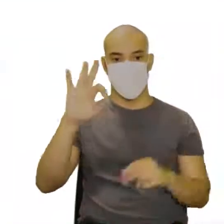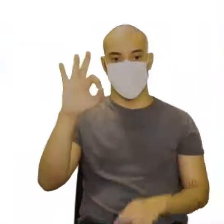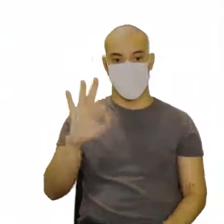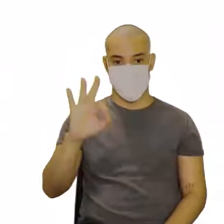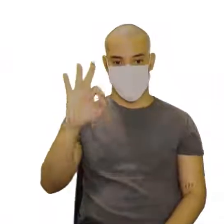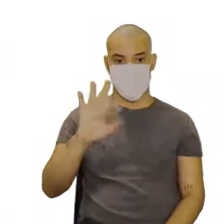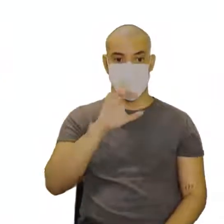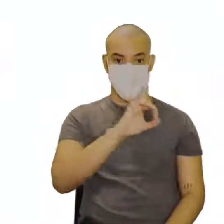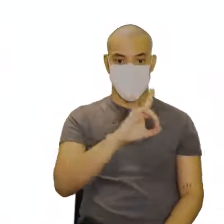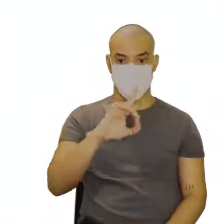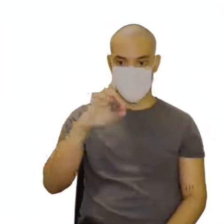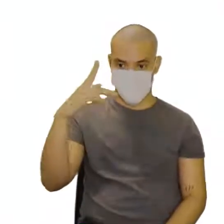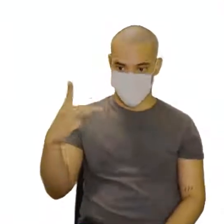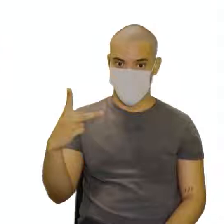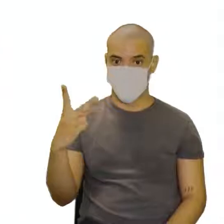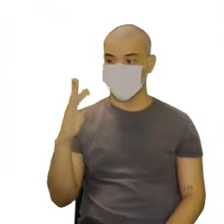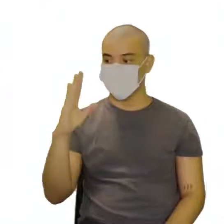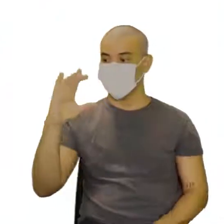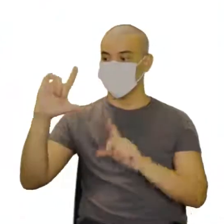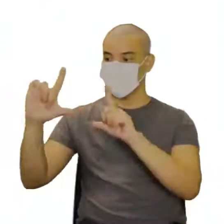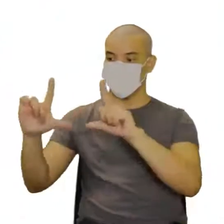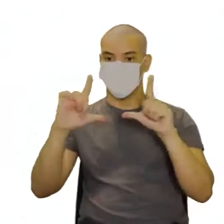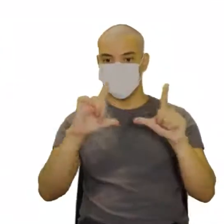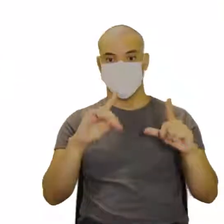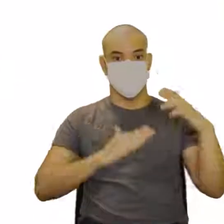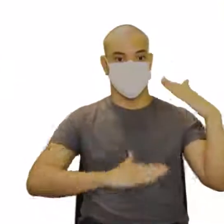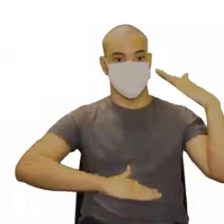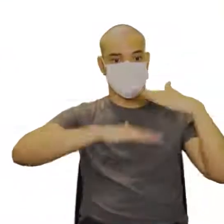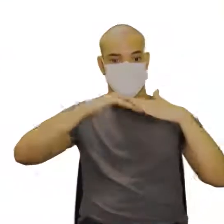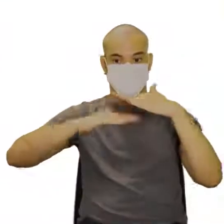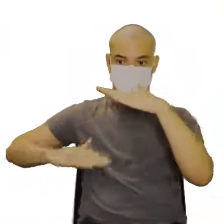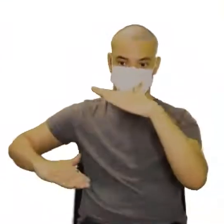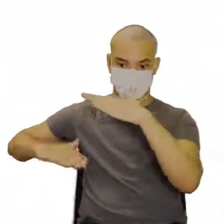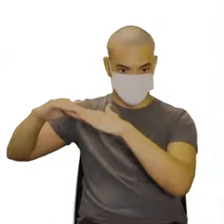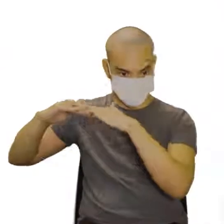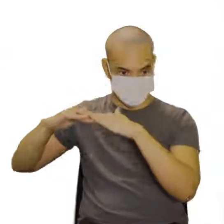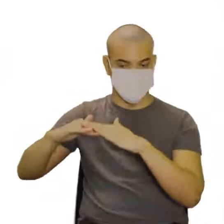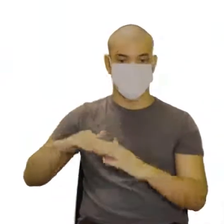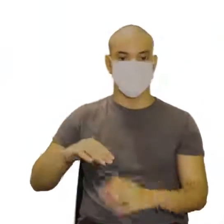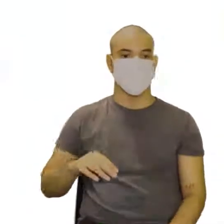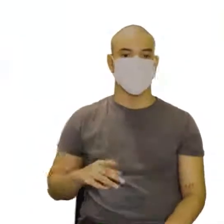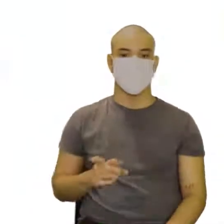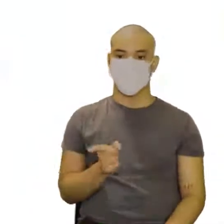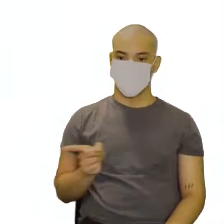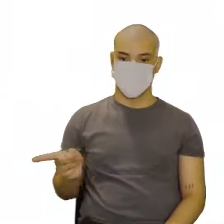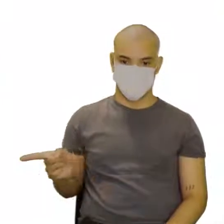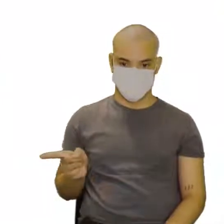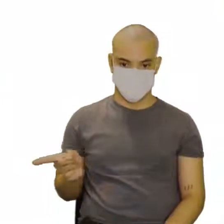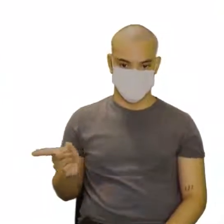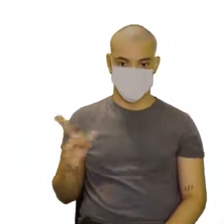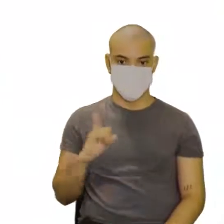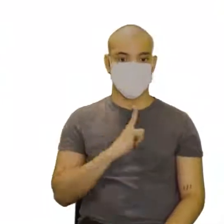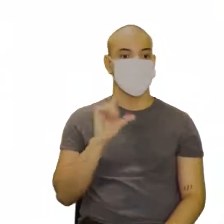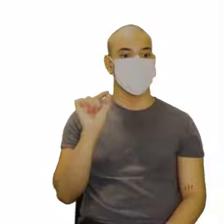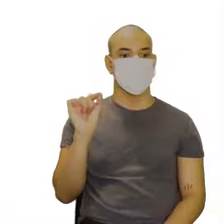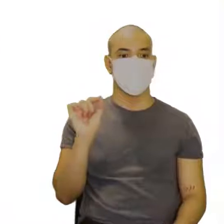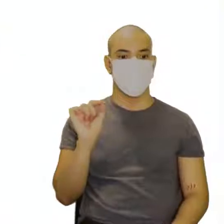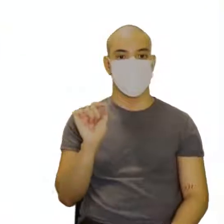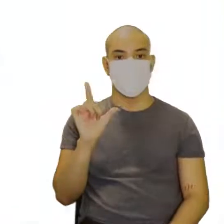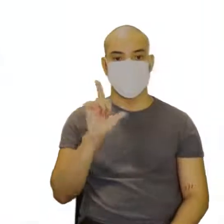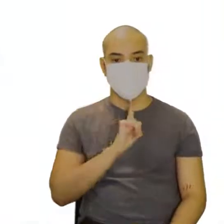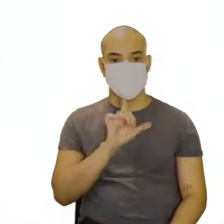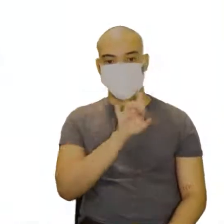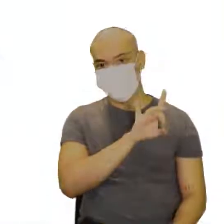existente entre as nossas placas carregadas. E nesse caso aqui, olha só, a unidade